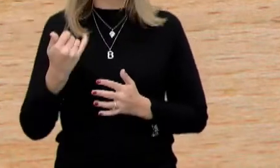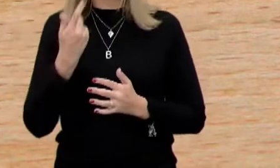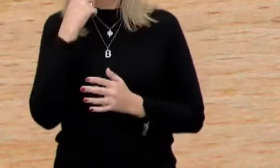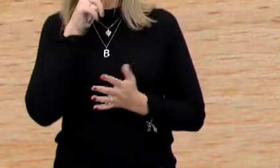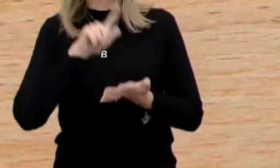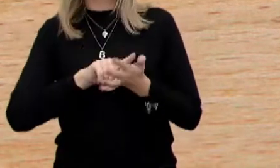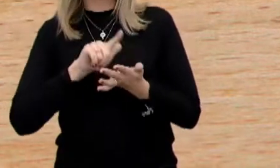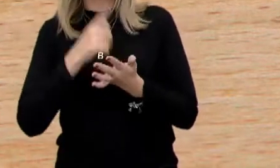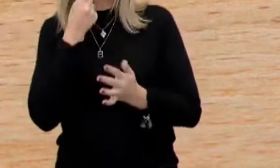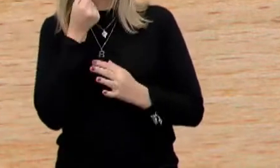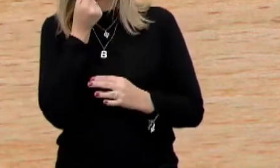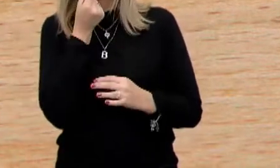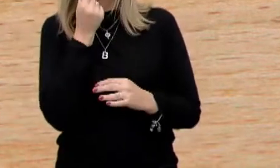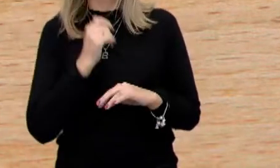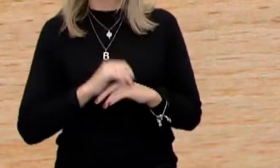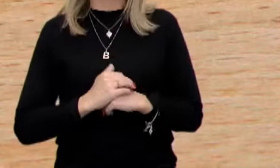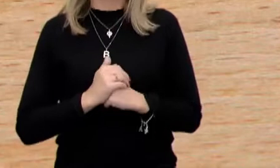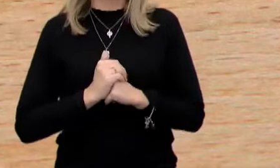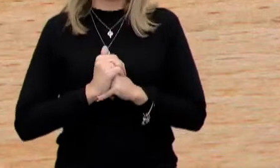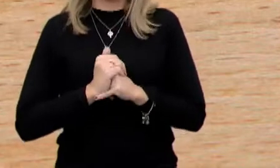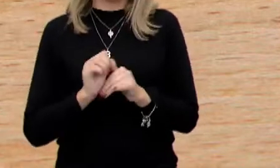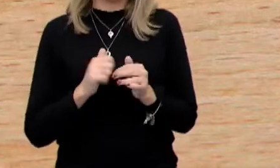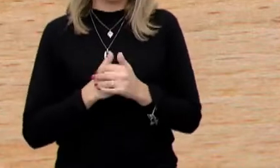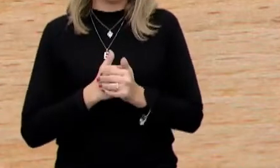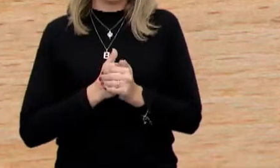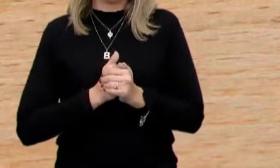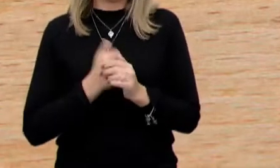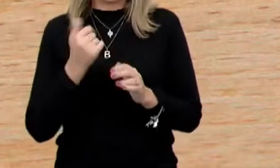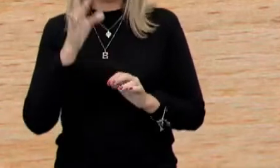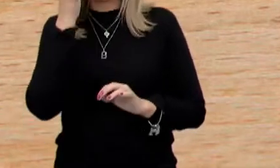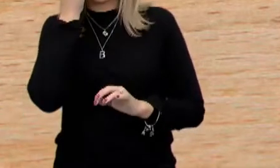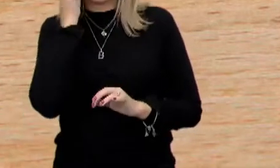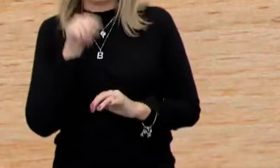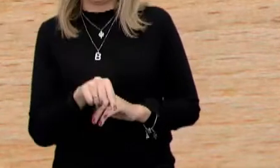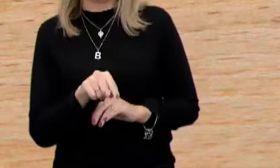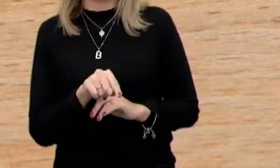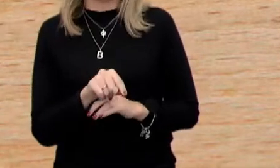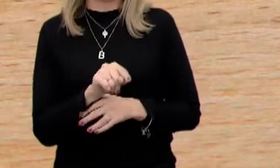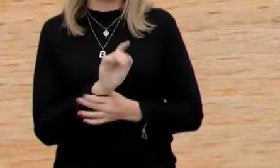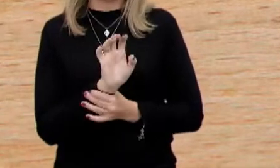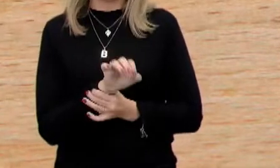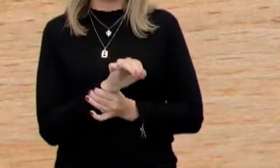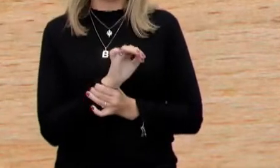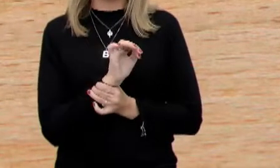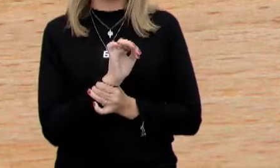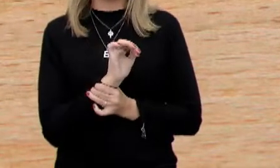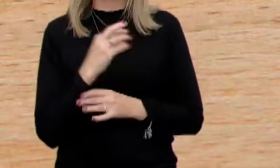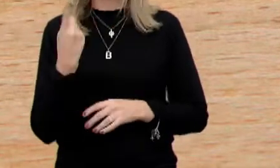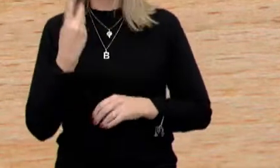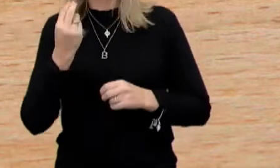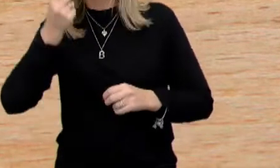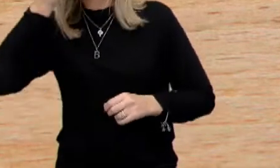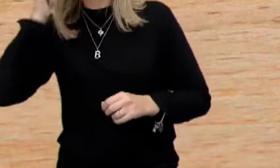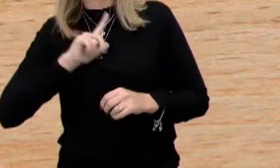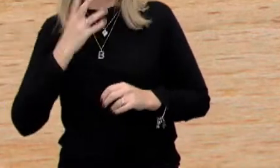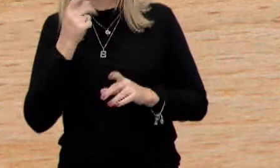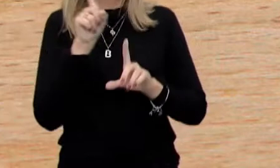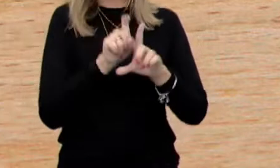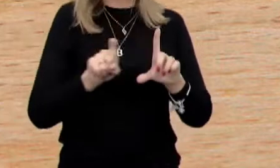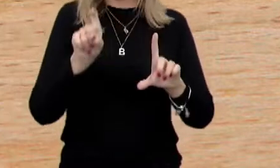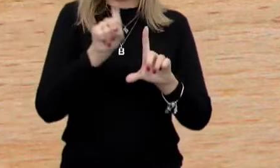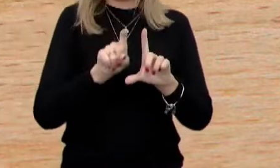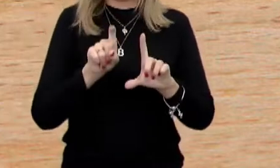e lápis, enfim, o bom e velho, né? Ele está presente. Né? Não como era antes, porque tem muita coisa digital, mas